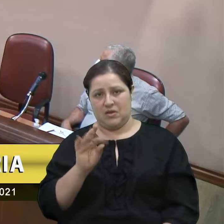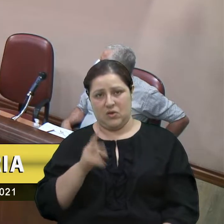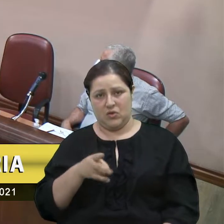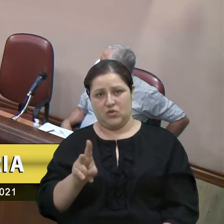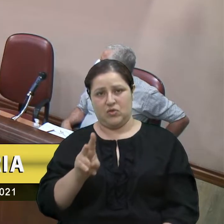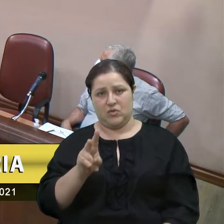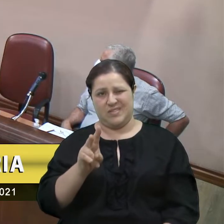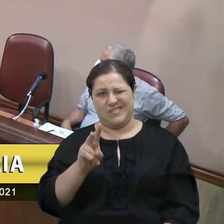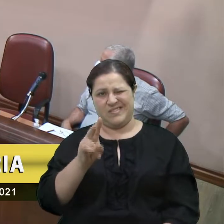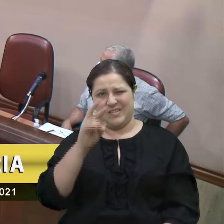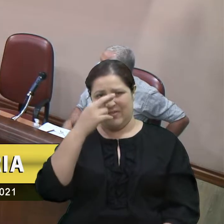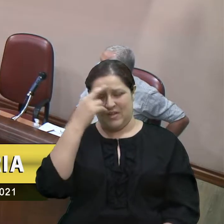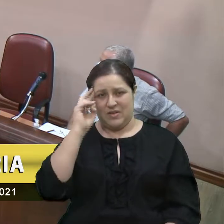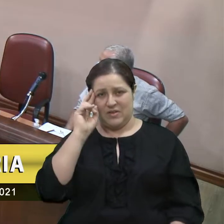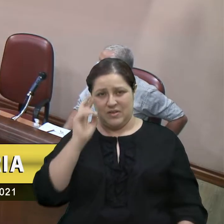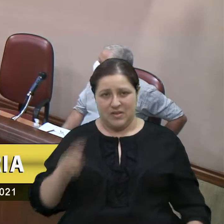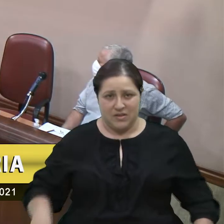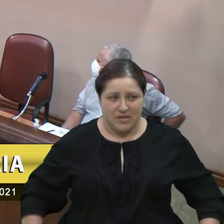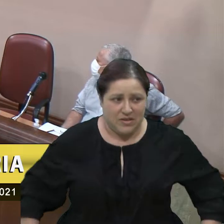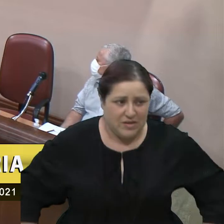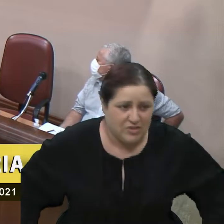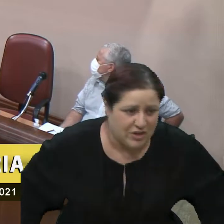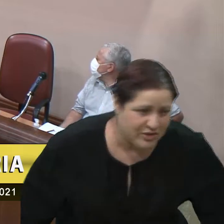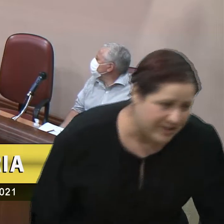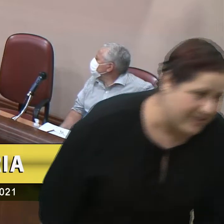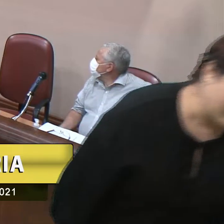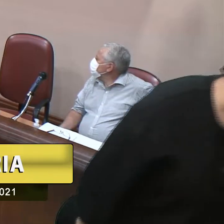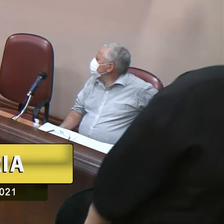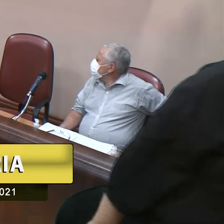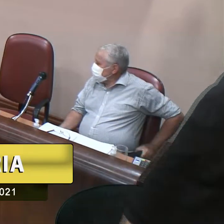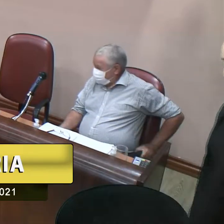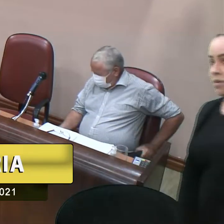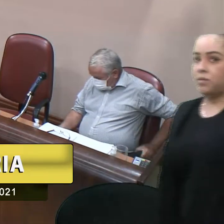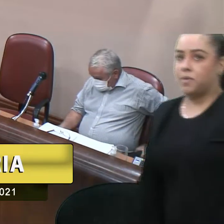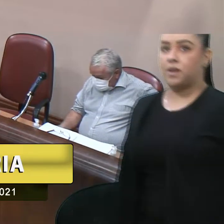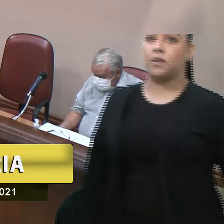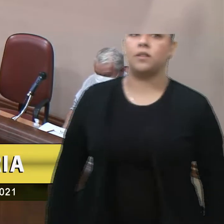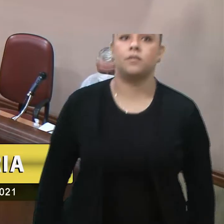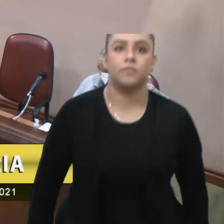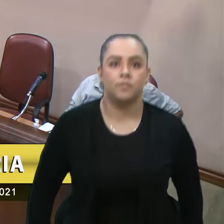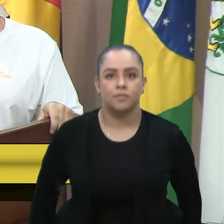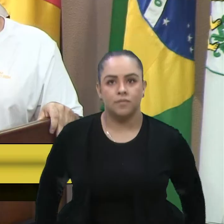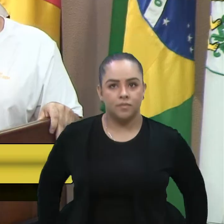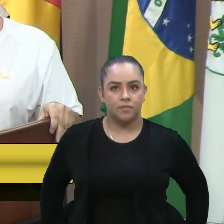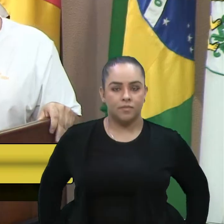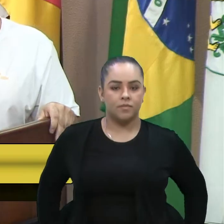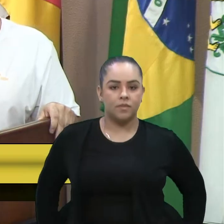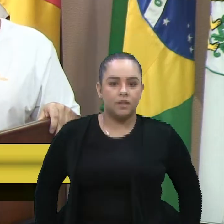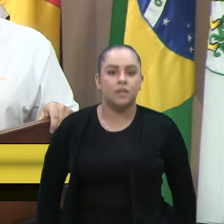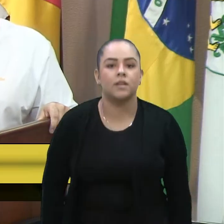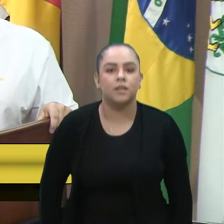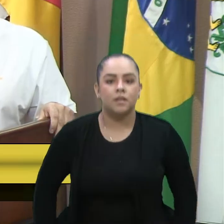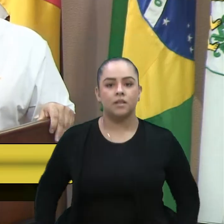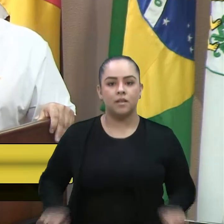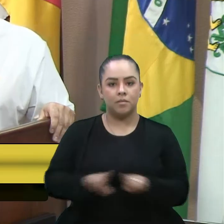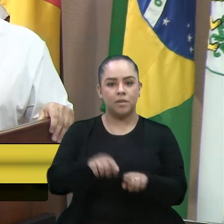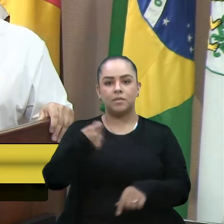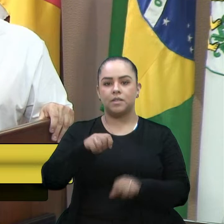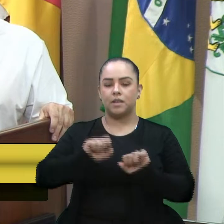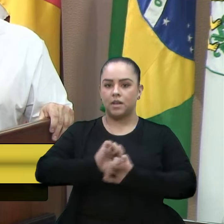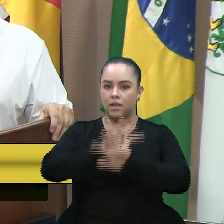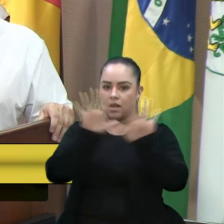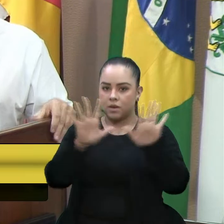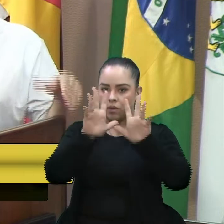Rafael Bueno com a palavra. Depois, Rafael. Então, a Câmara de Vereadores tem que ser parceira do prefeito de Ló, mas ele também tem que jogar claro, limpo, o que ele